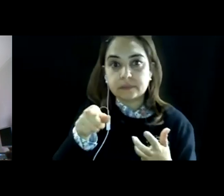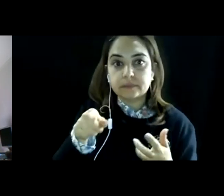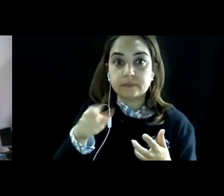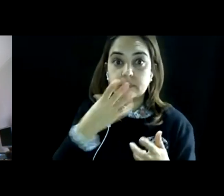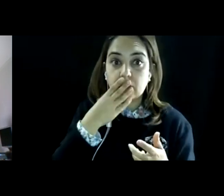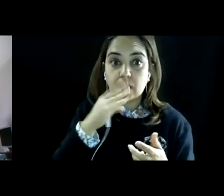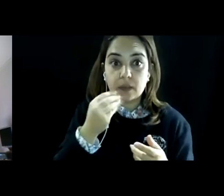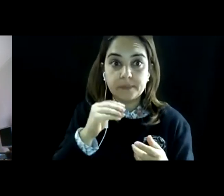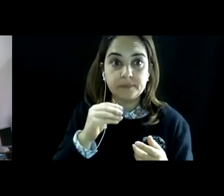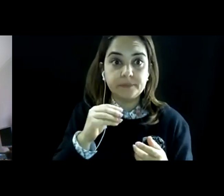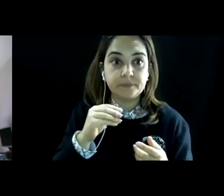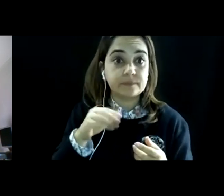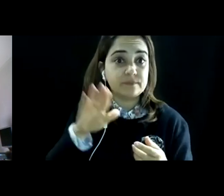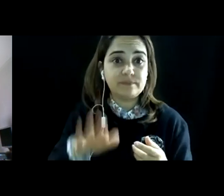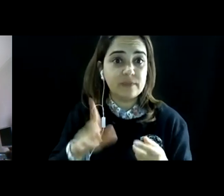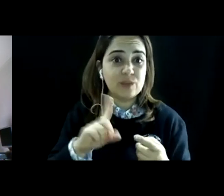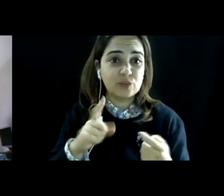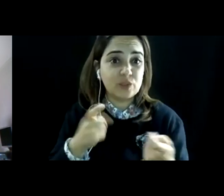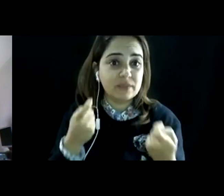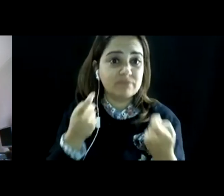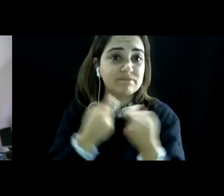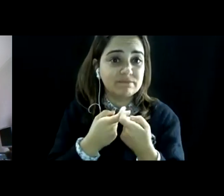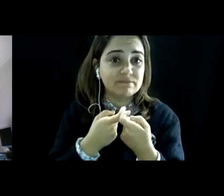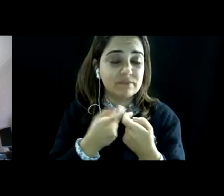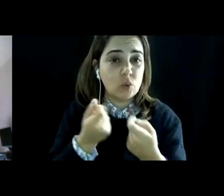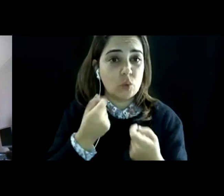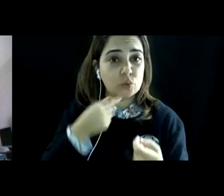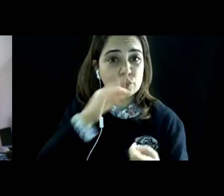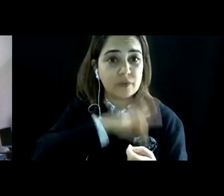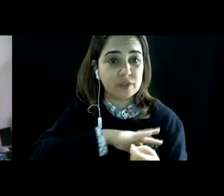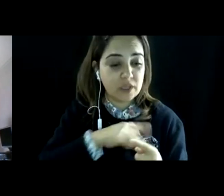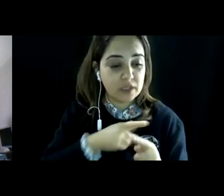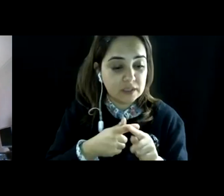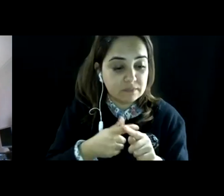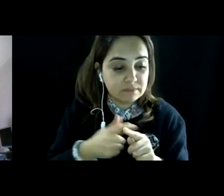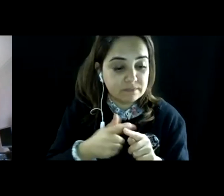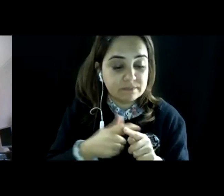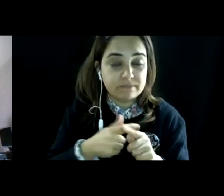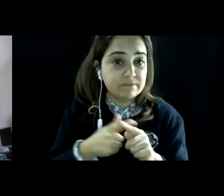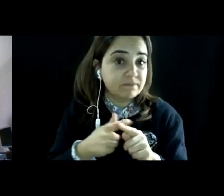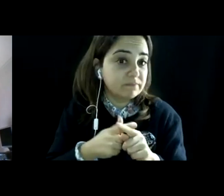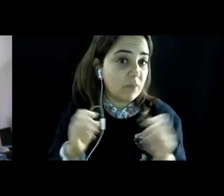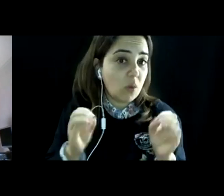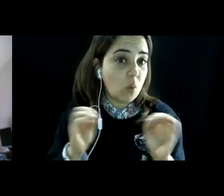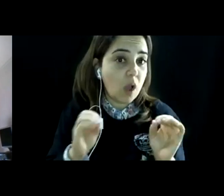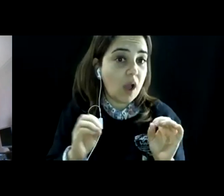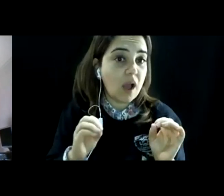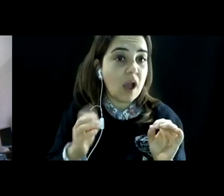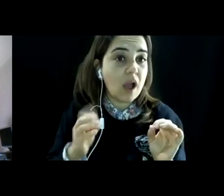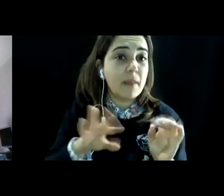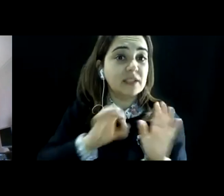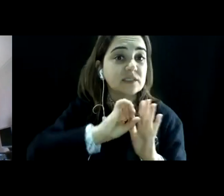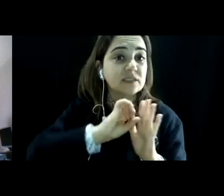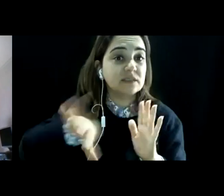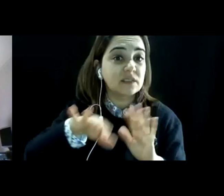moços e moças, não estavam, obviamente, interessados naquele curso especificamente, não foram para lá por gosto, mas foram porque foram